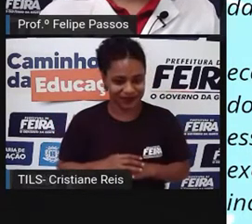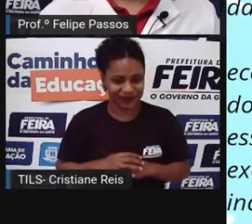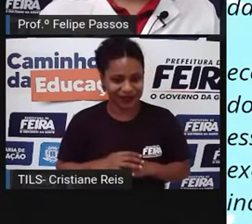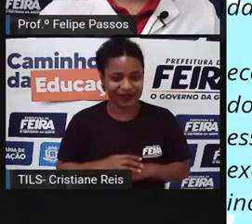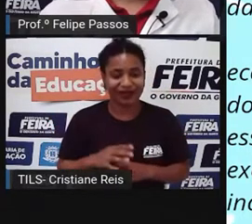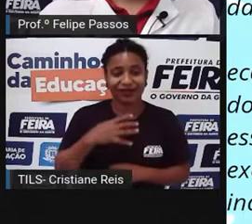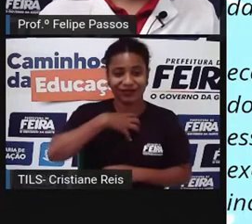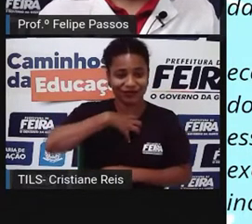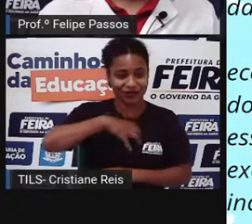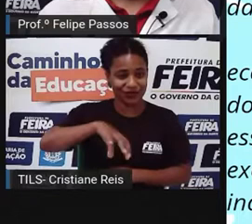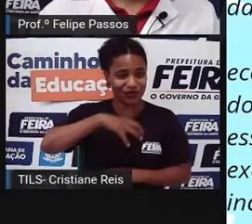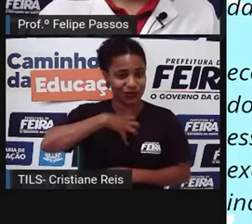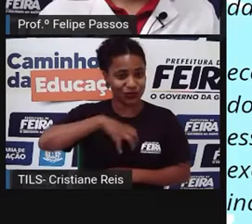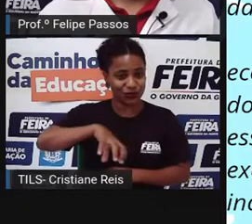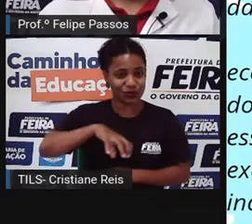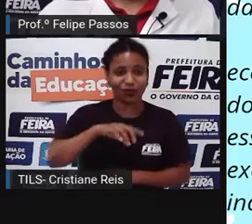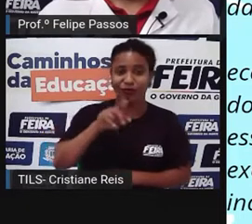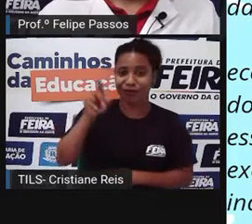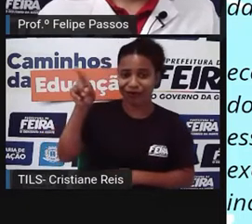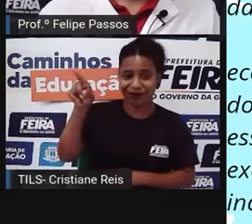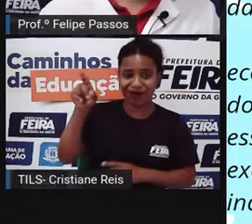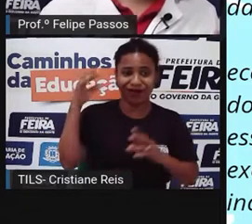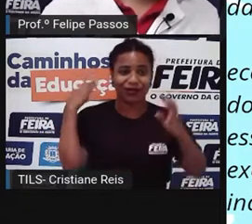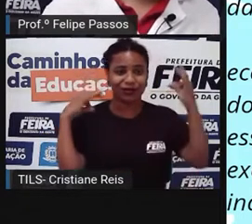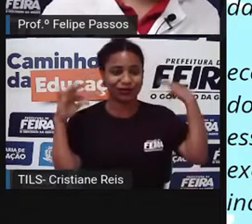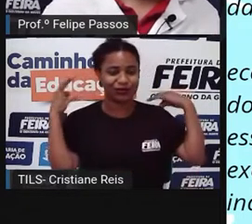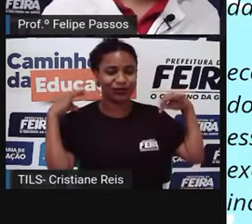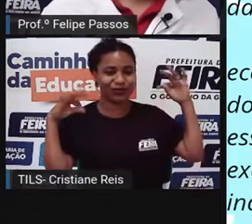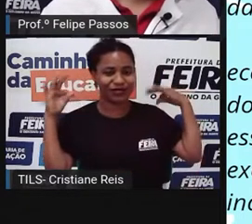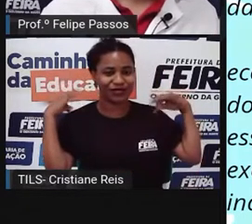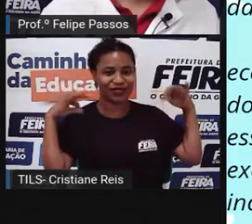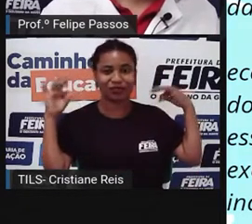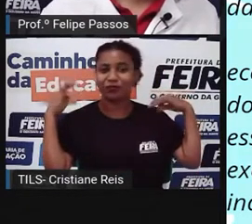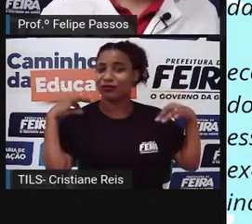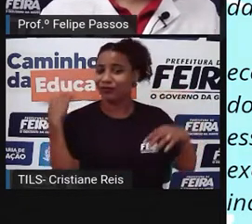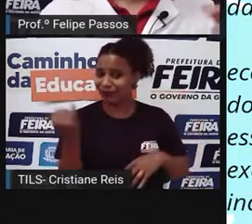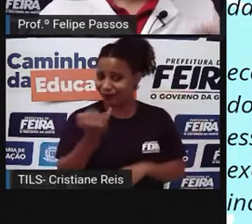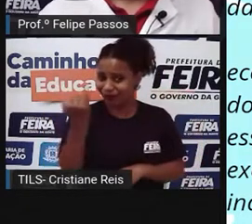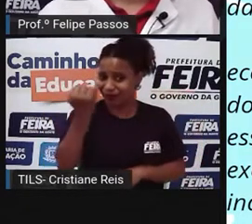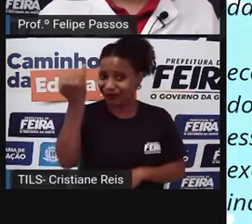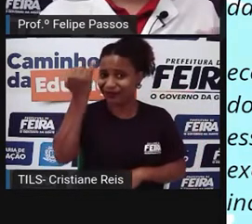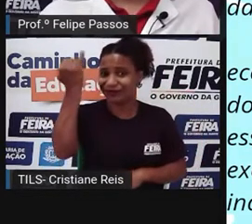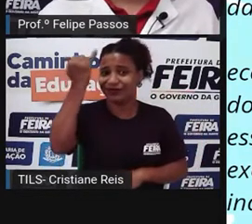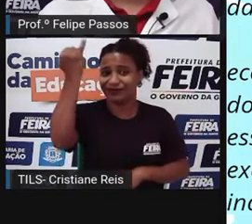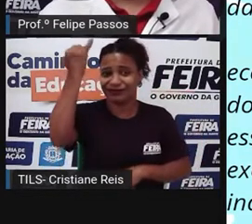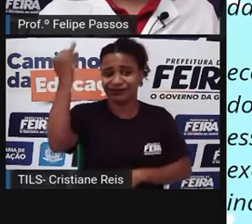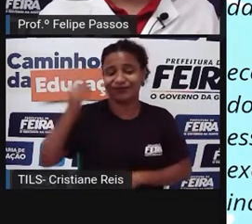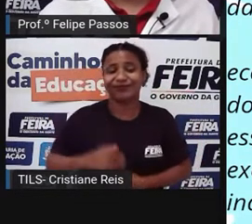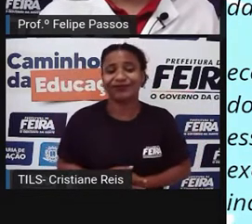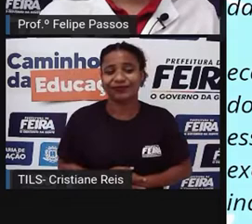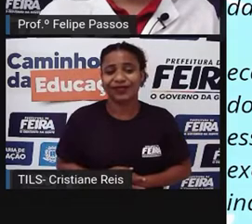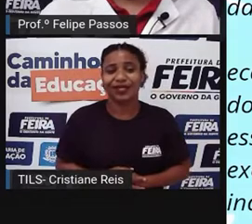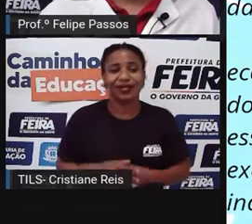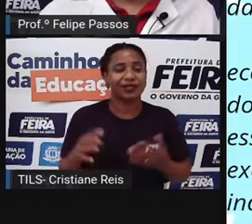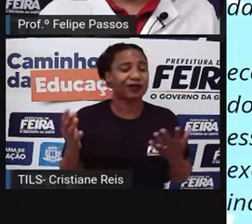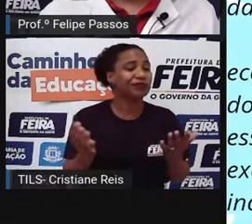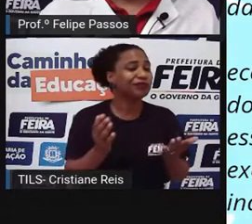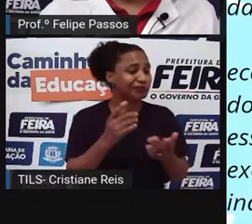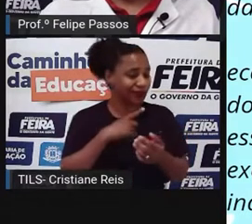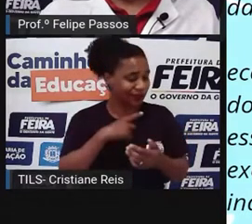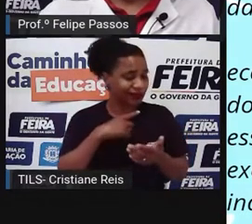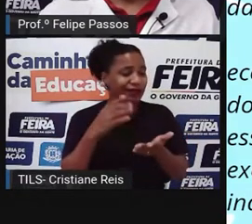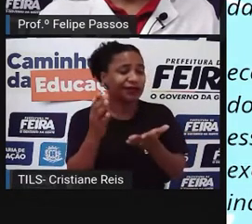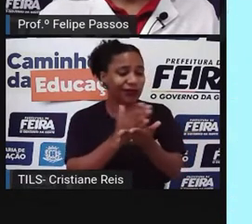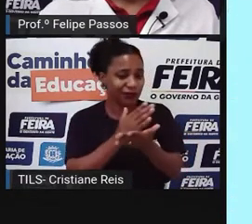que tem um turismo muito forte, né? Feira de Santana não tem um turismo tão forte assim, mas tem cidades que dependem bastante de